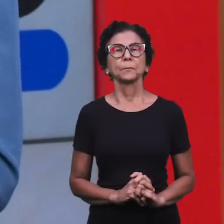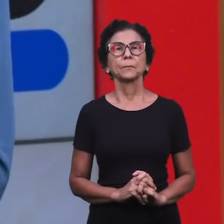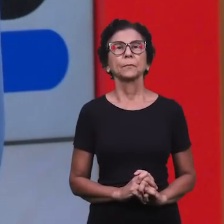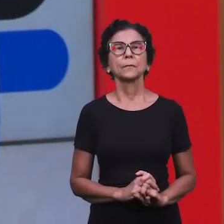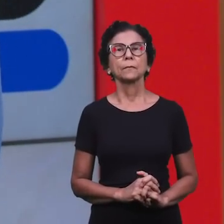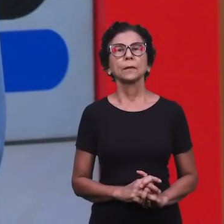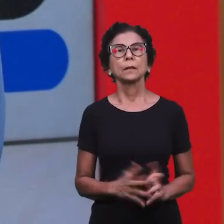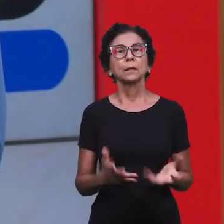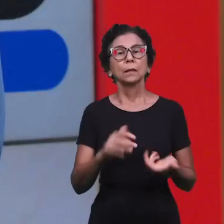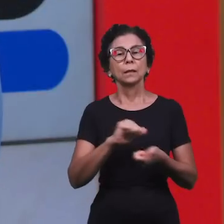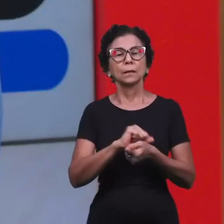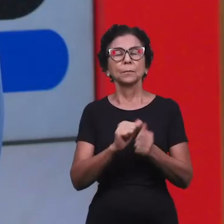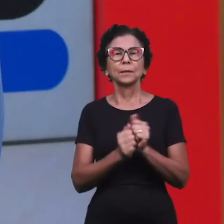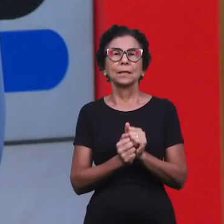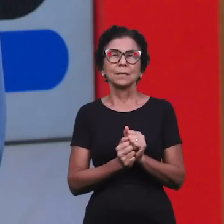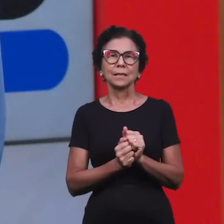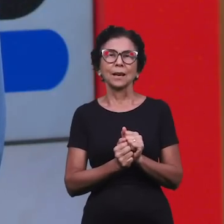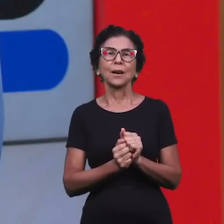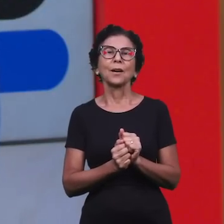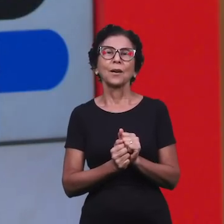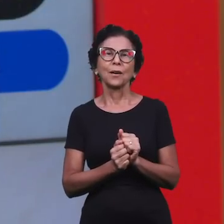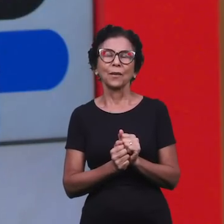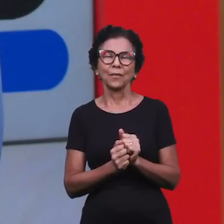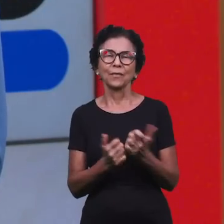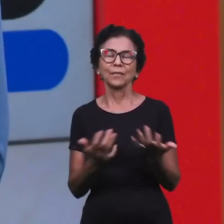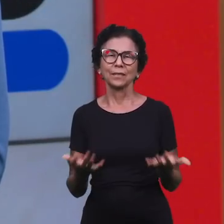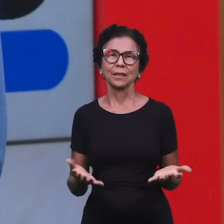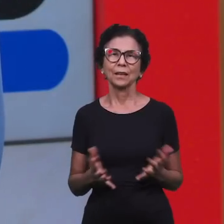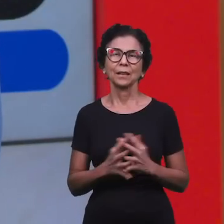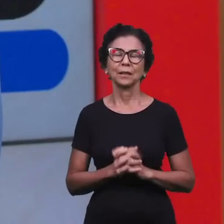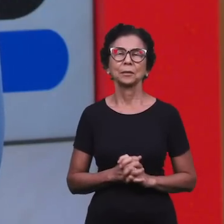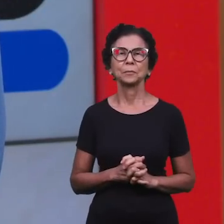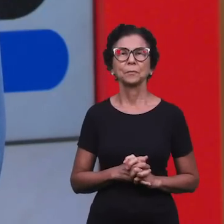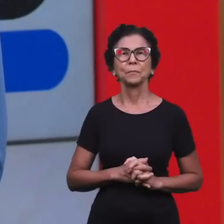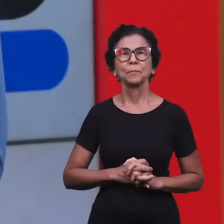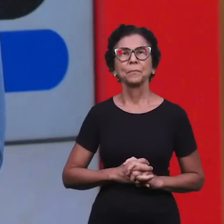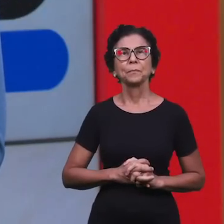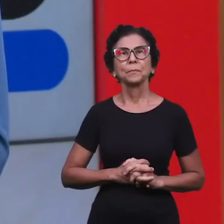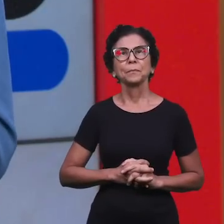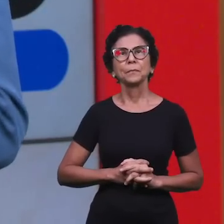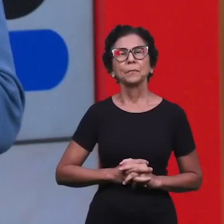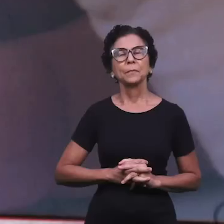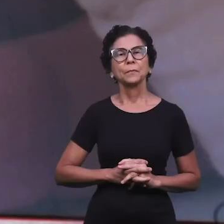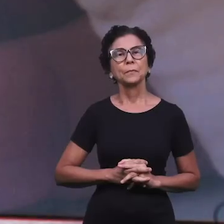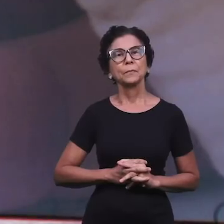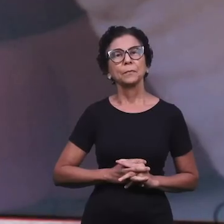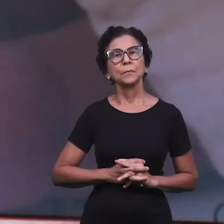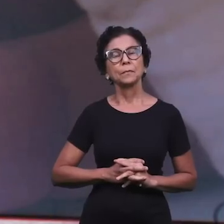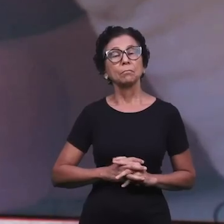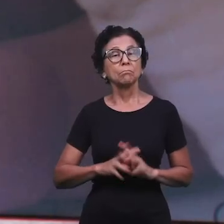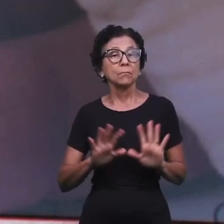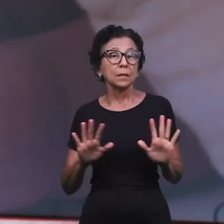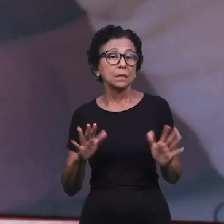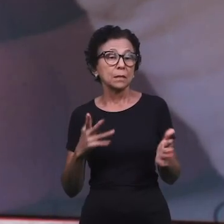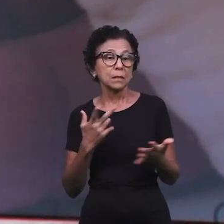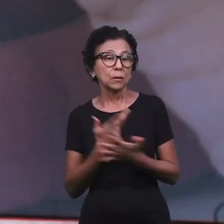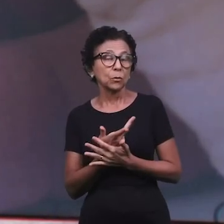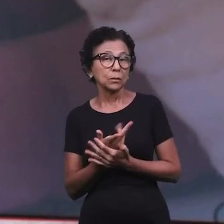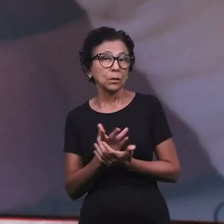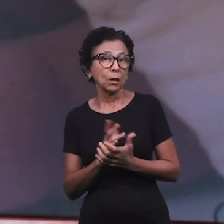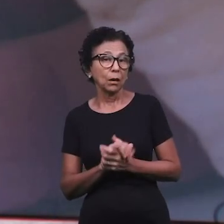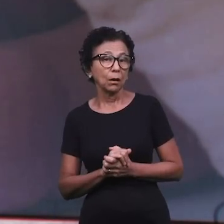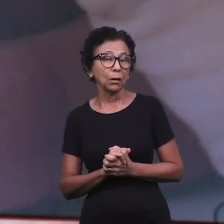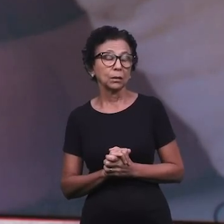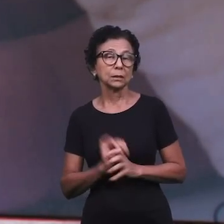e adaptação e flexibilidade. A gente vai até conversar um pouquinho sobre isso mais para frente, porque imprevistos ocorrem,